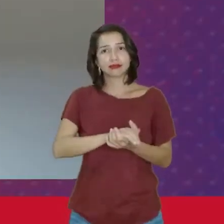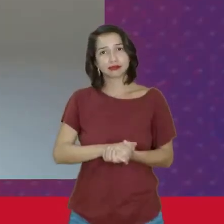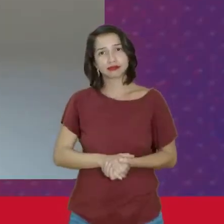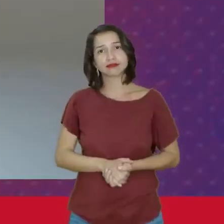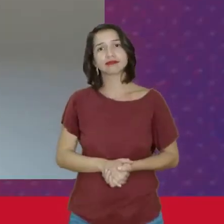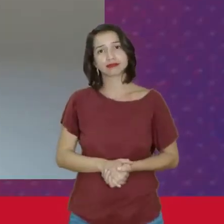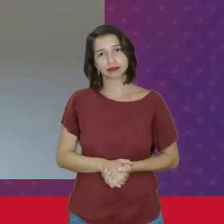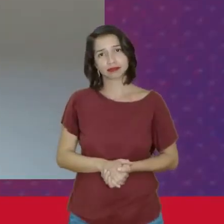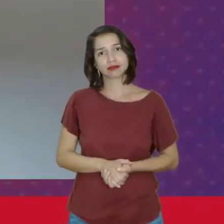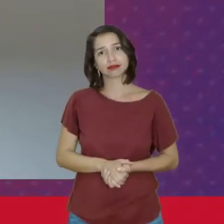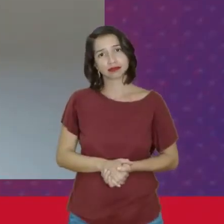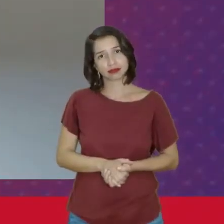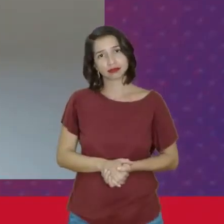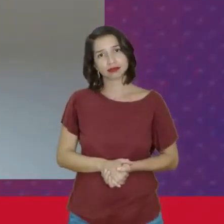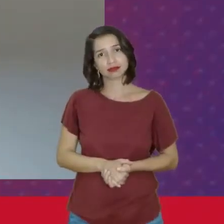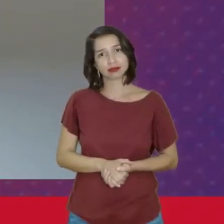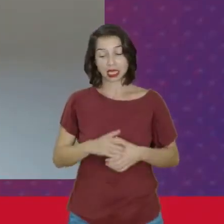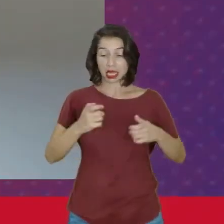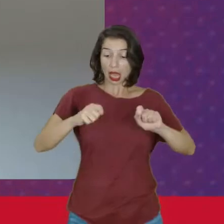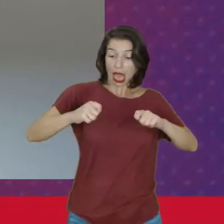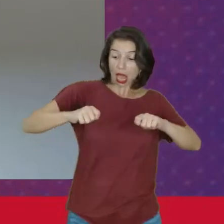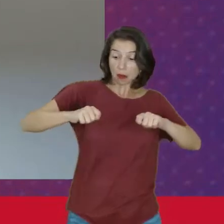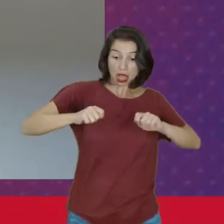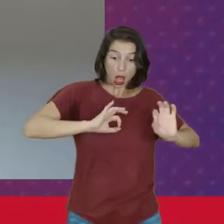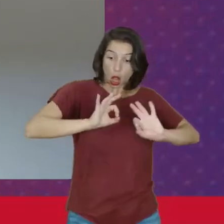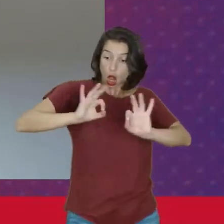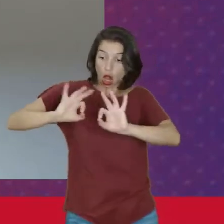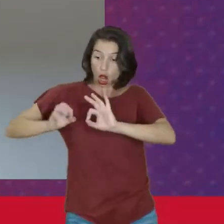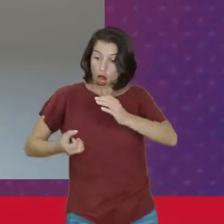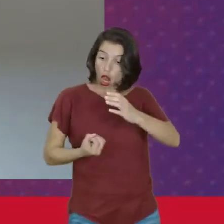Precisa ser feito plano de ação.